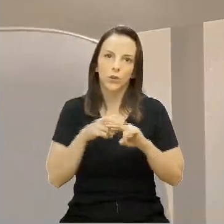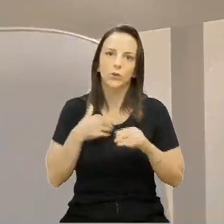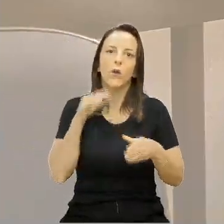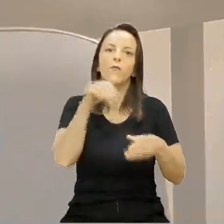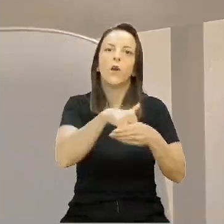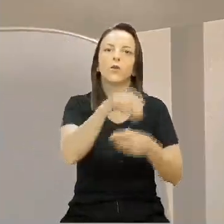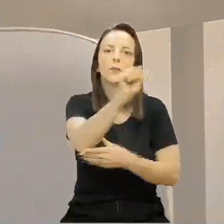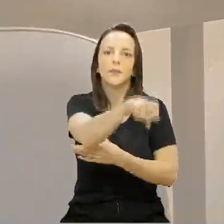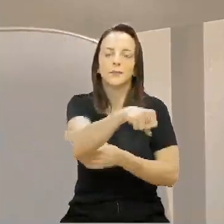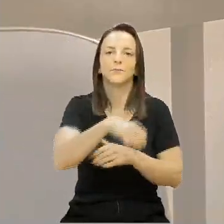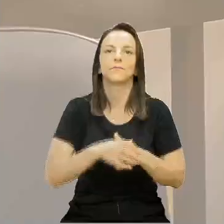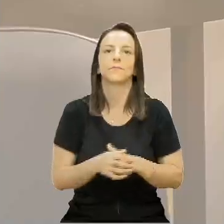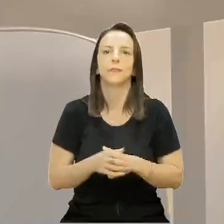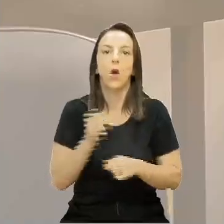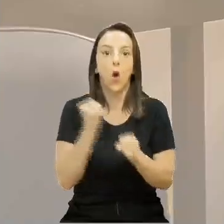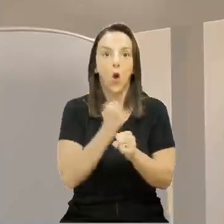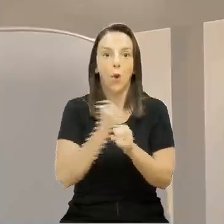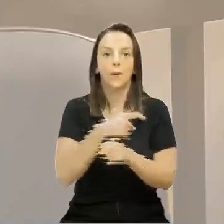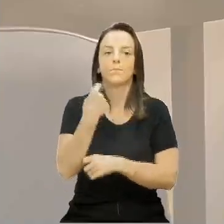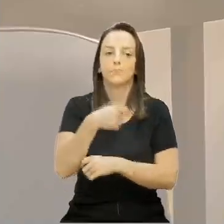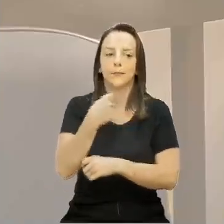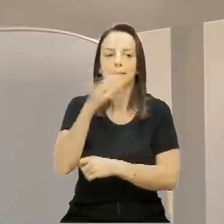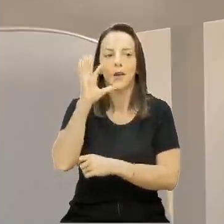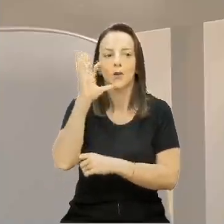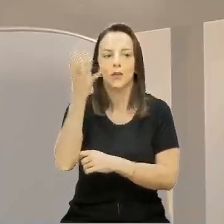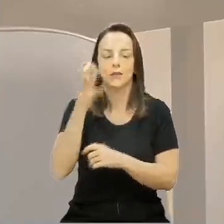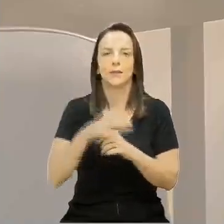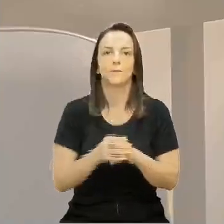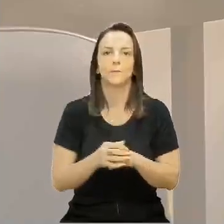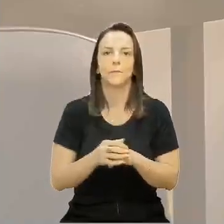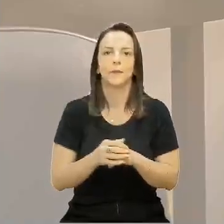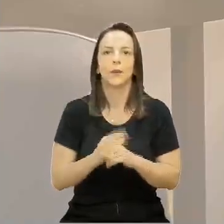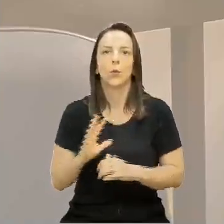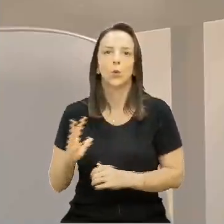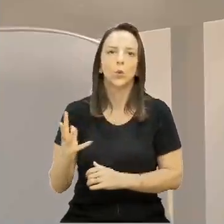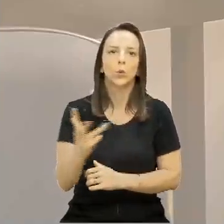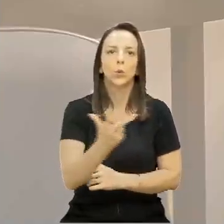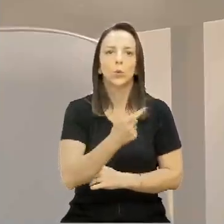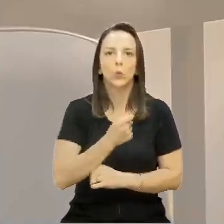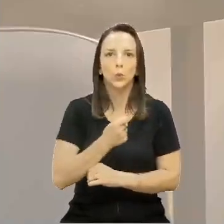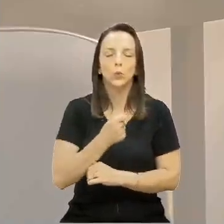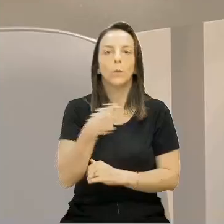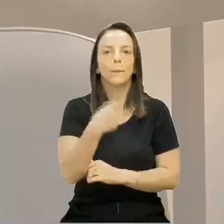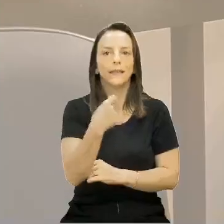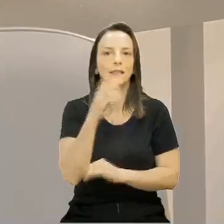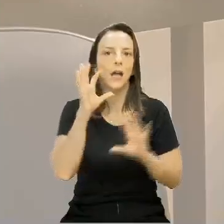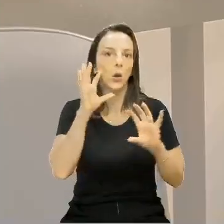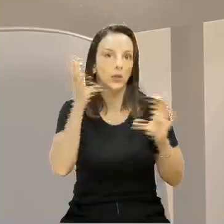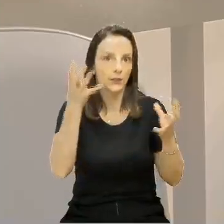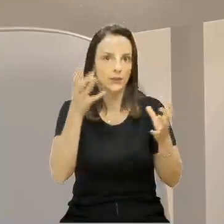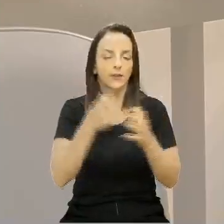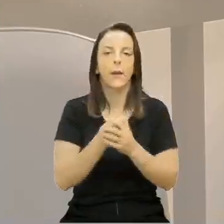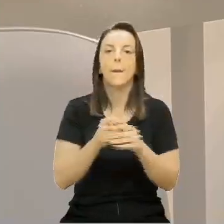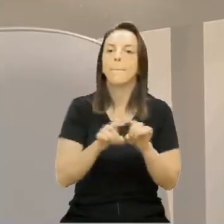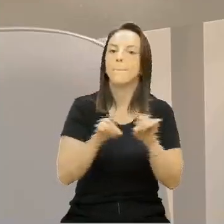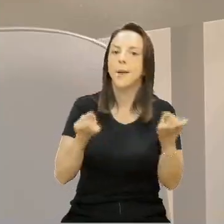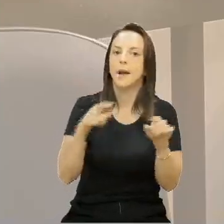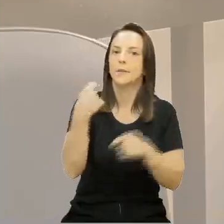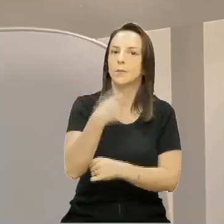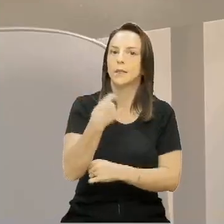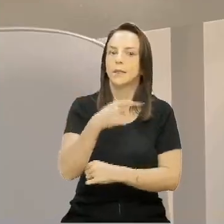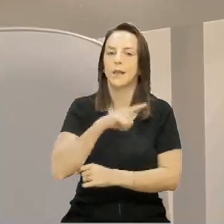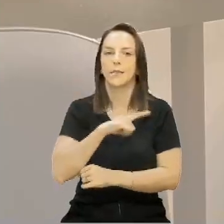favorável. As obras precisam acontecer. Tudo isso tem consequência. Agora precisa existir também